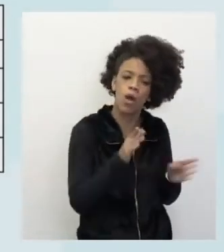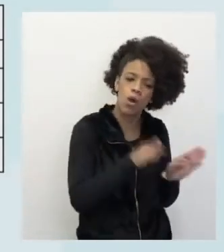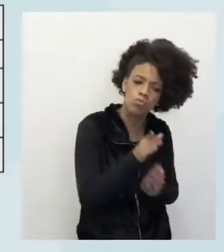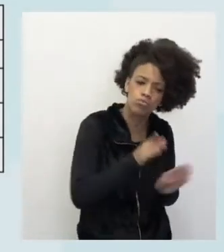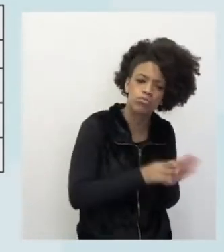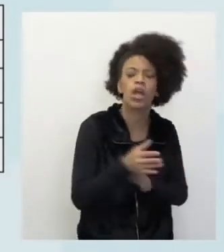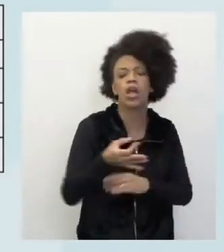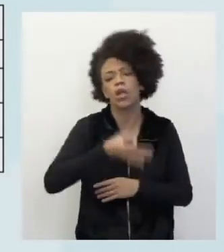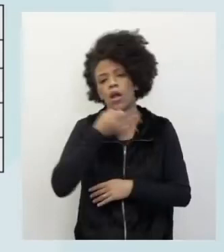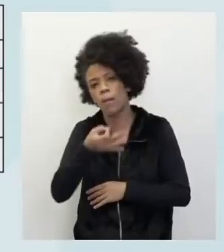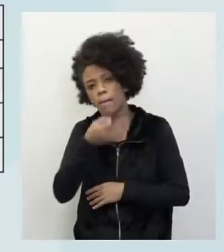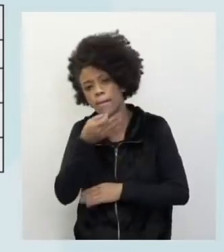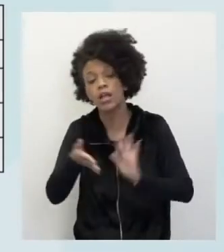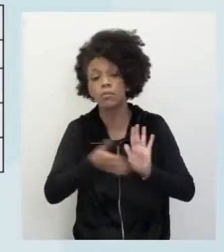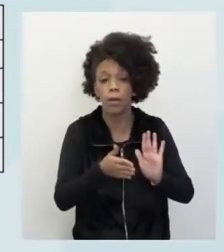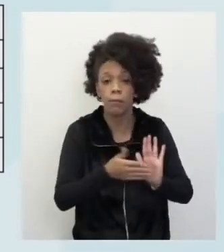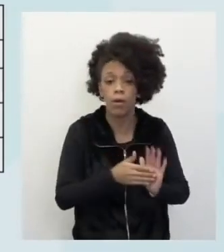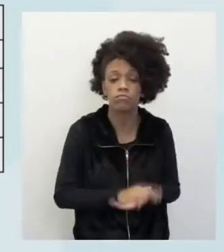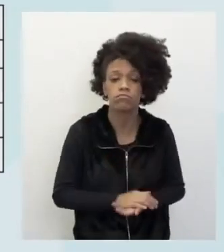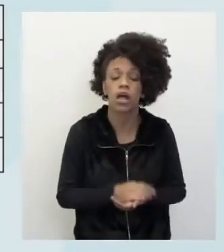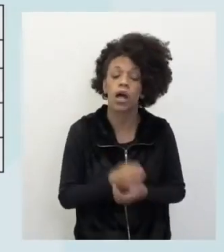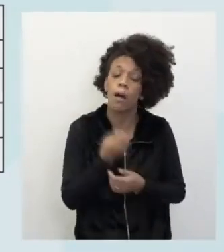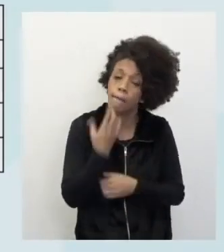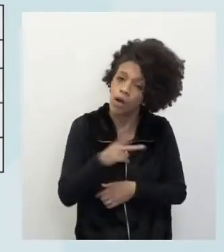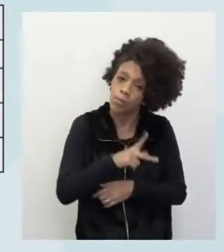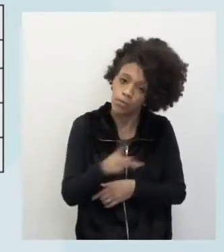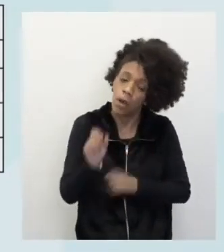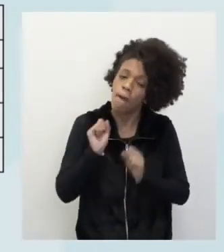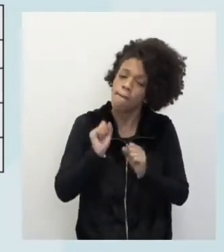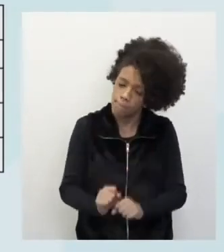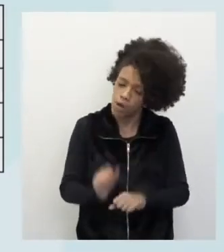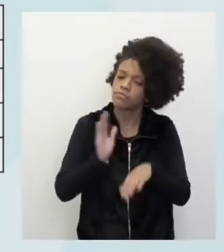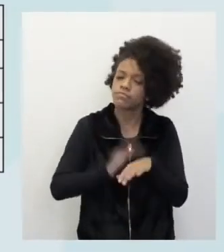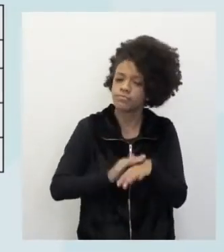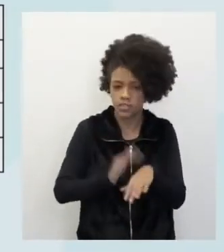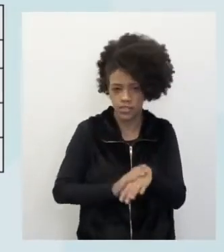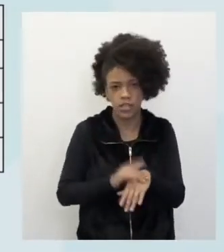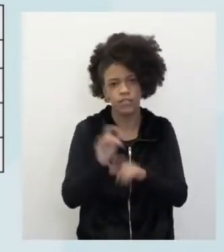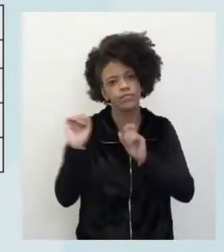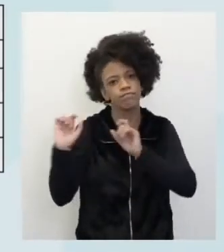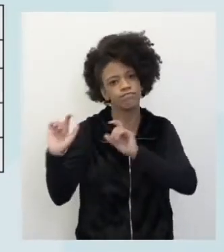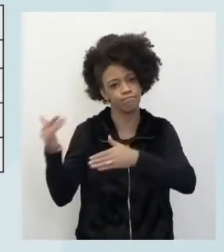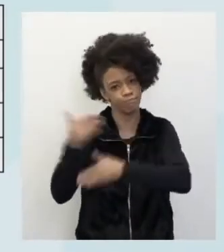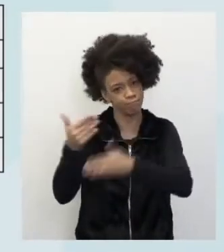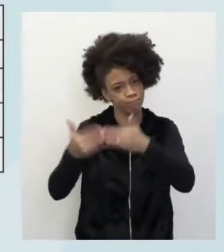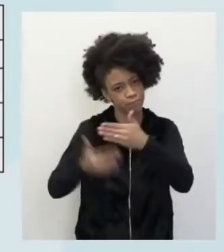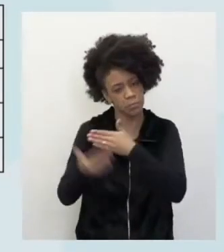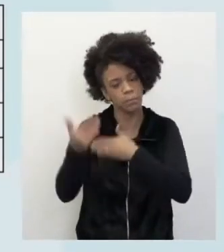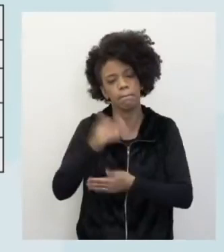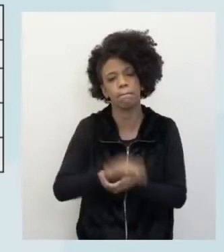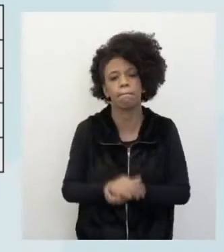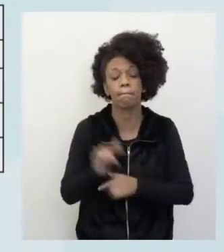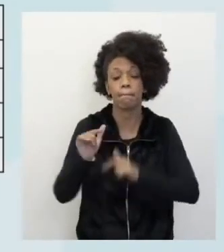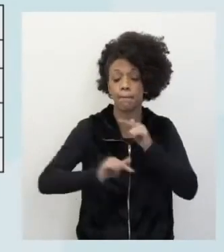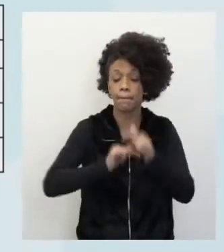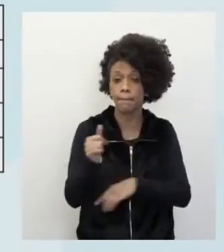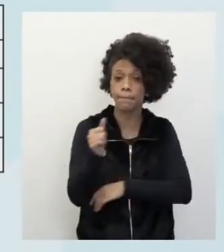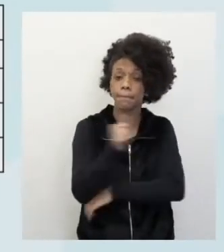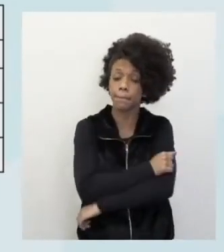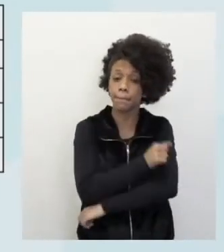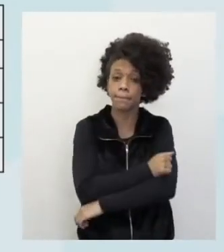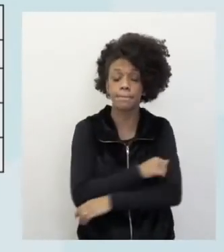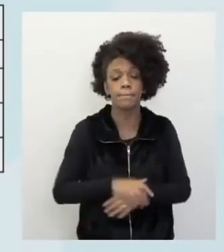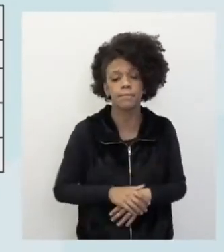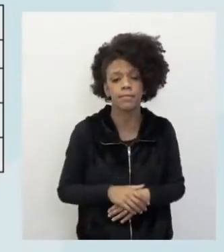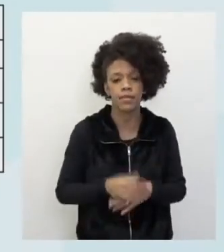as propostas. Bom, professores, vocês podem pegar, que vocês sabem, que vocês têm esses slides aí em mãos, trabalhar com os alunos,